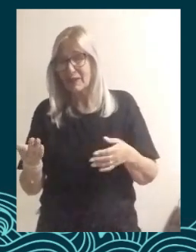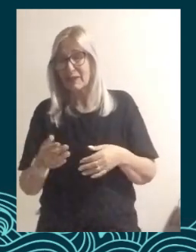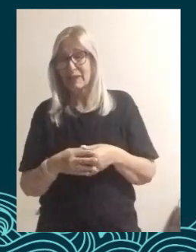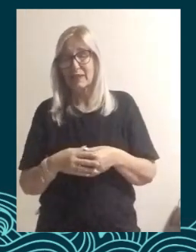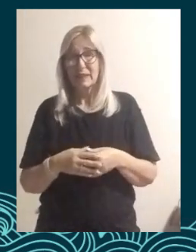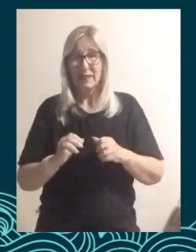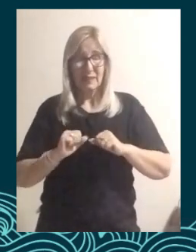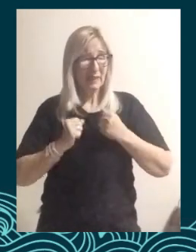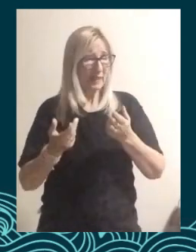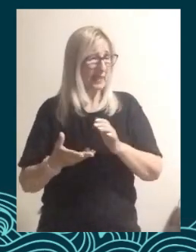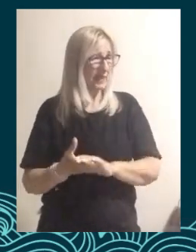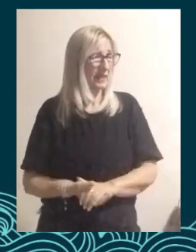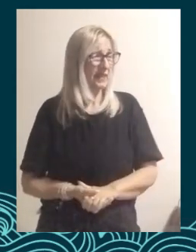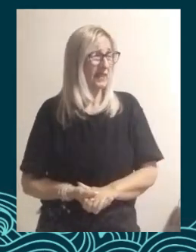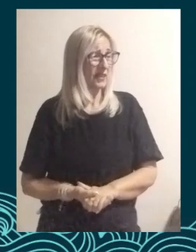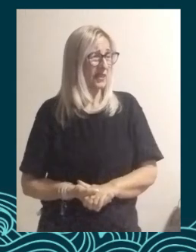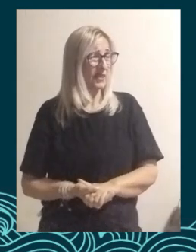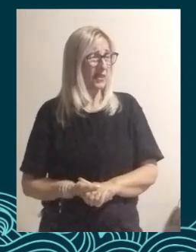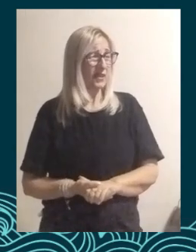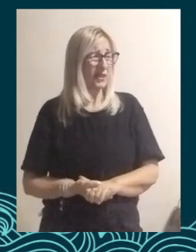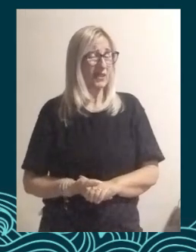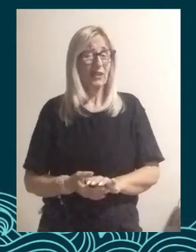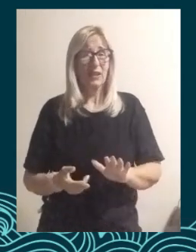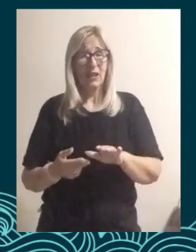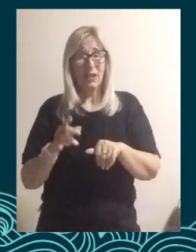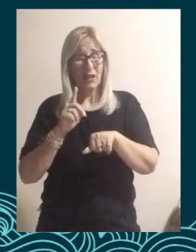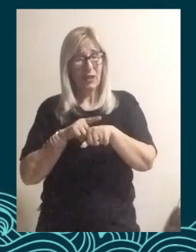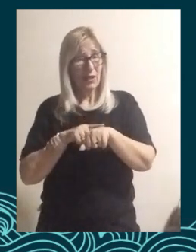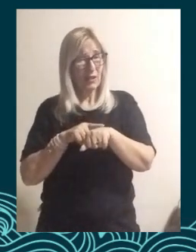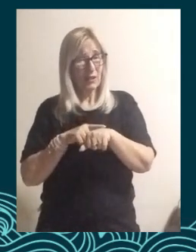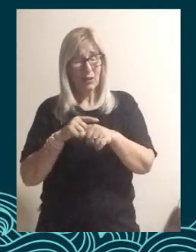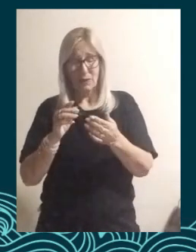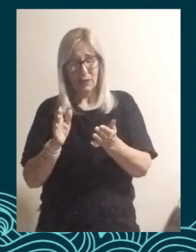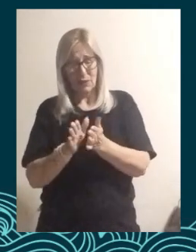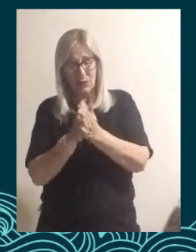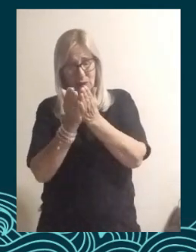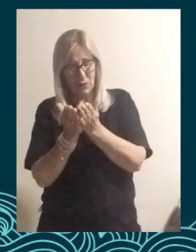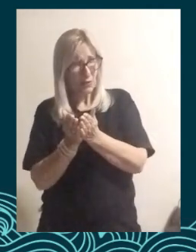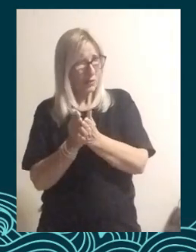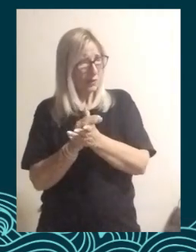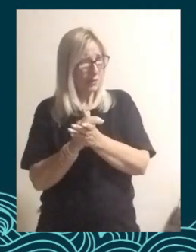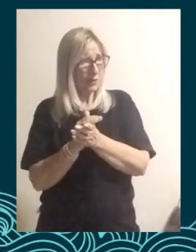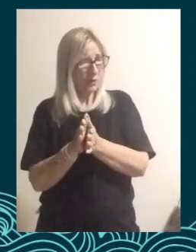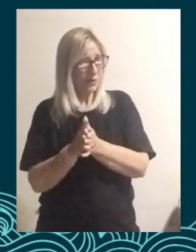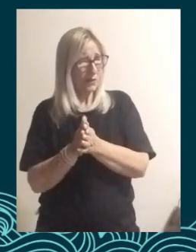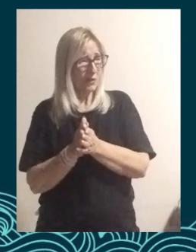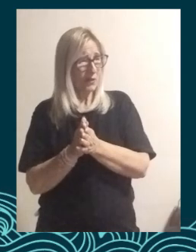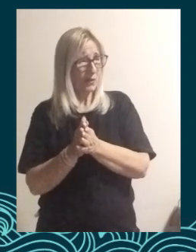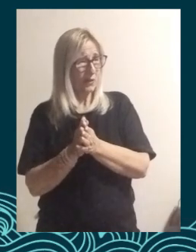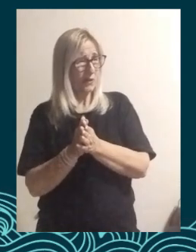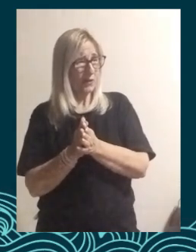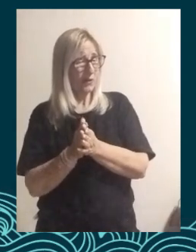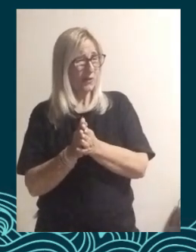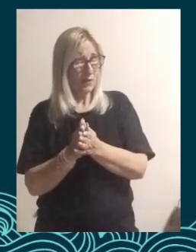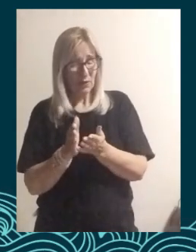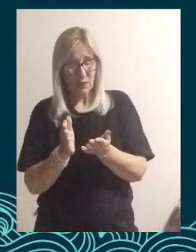entra num lugar de muita dor. E aí, puxando um pouco esse momento mesmo do livro, do livro não,